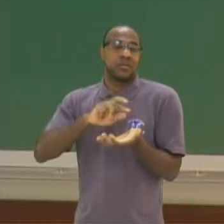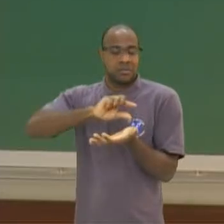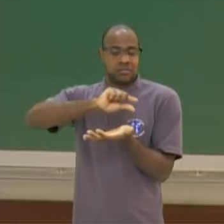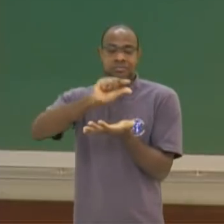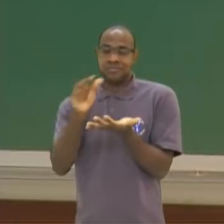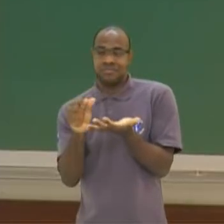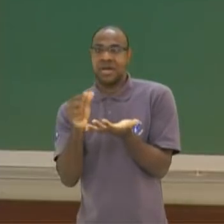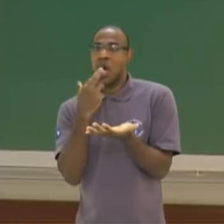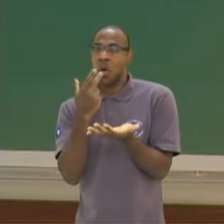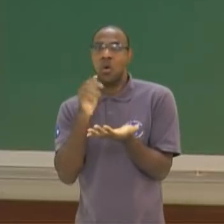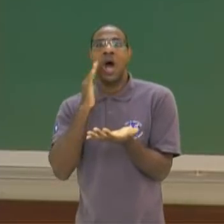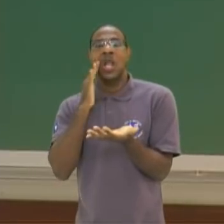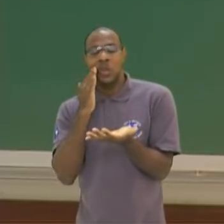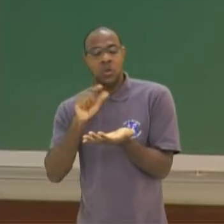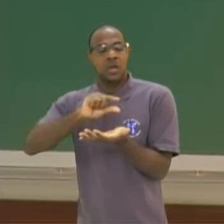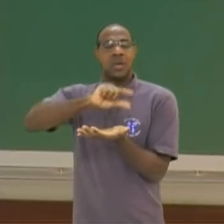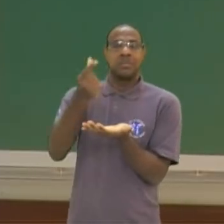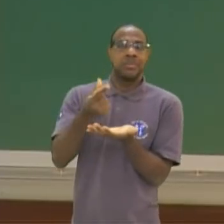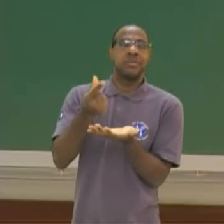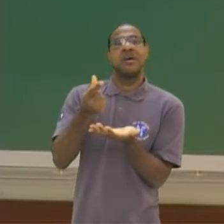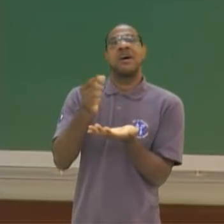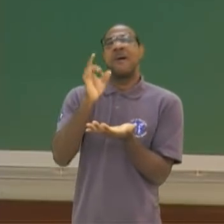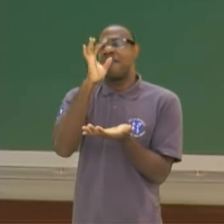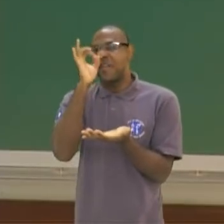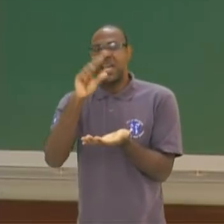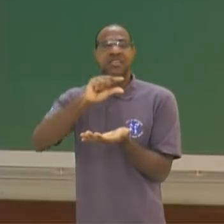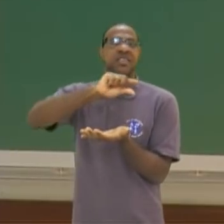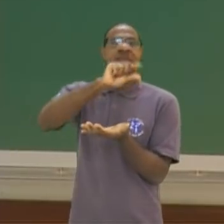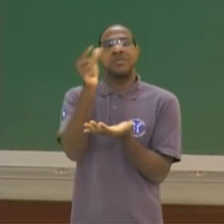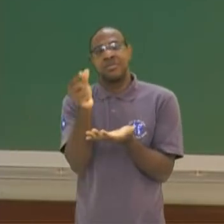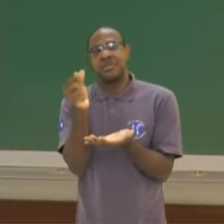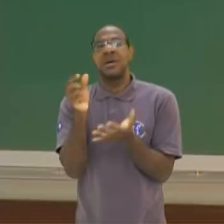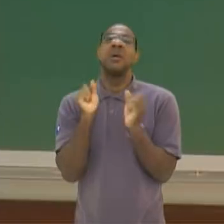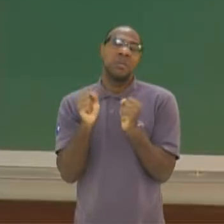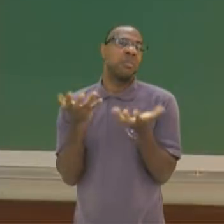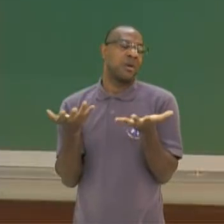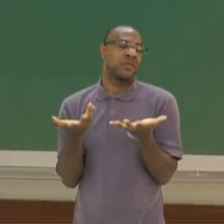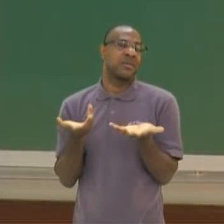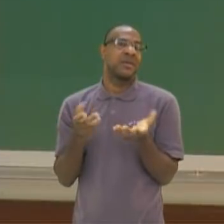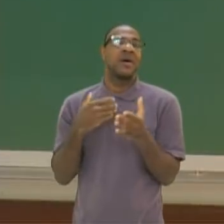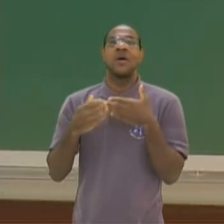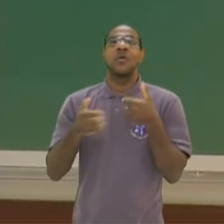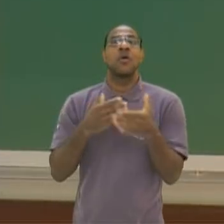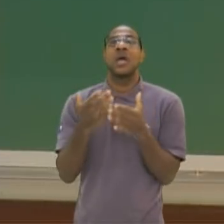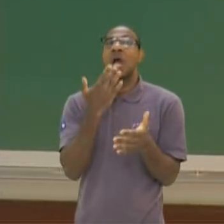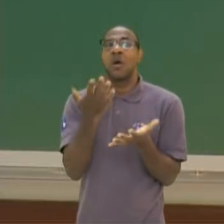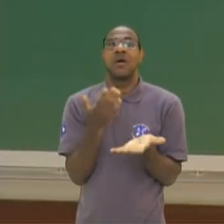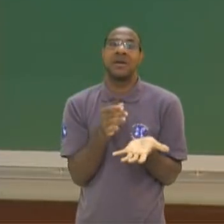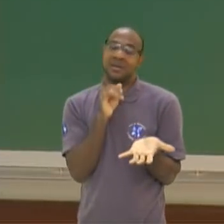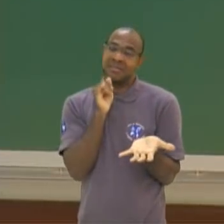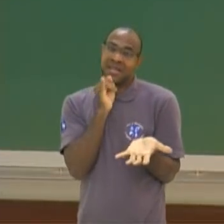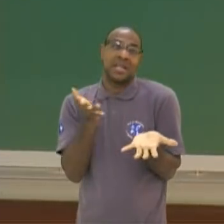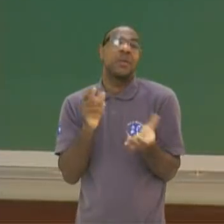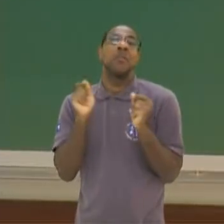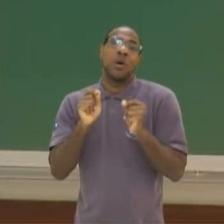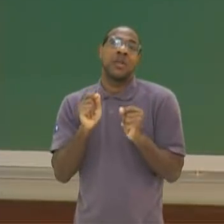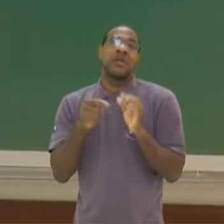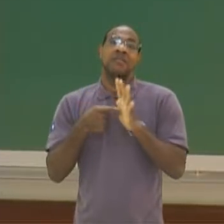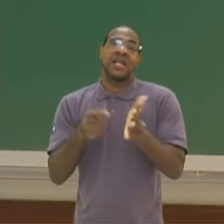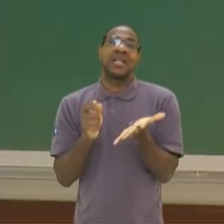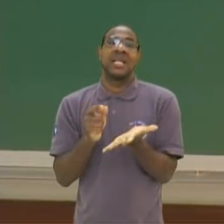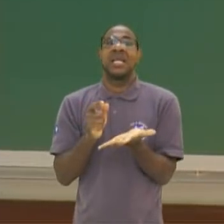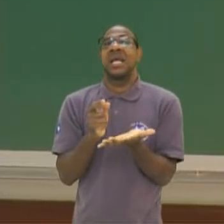legenda? Então faça uma camada, sei lá, a troposfera você faz de amarelo. E faz uma